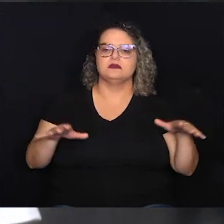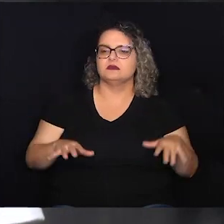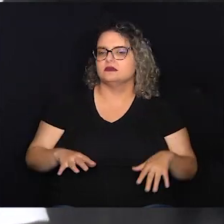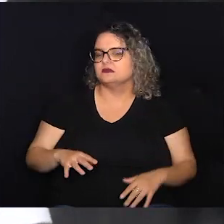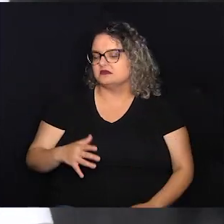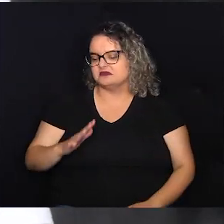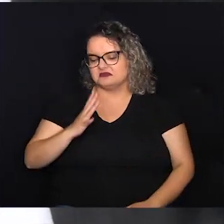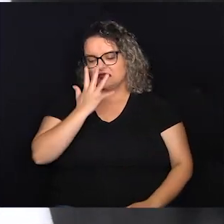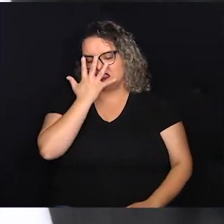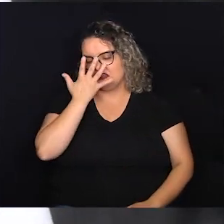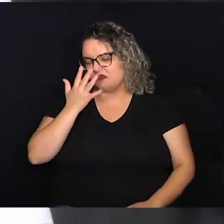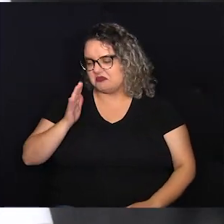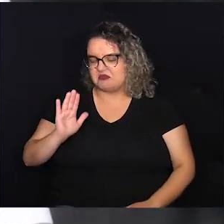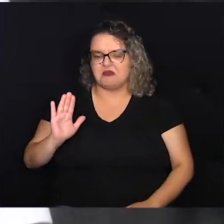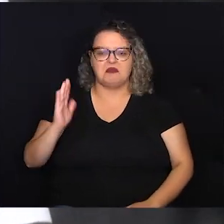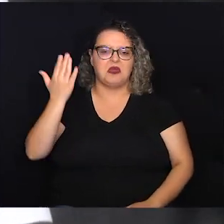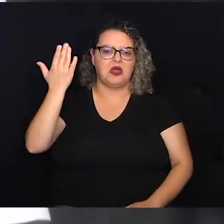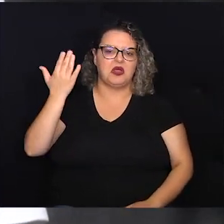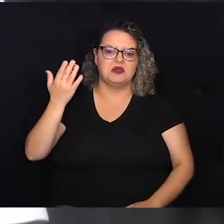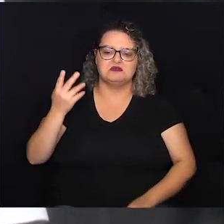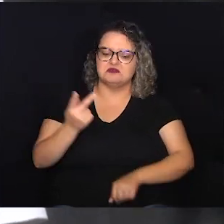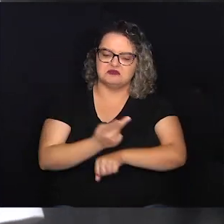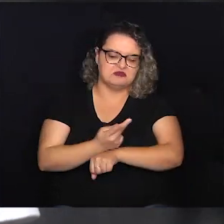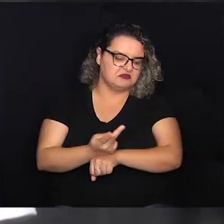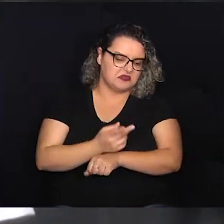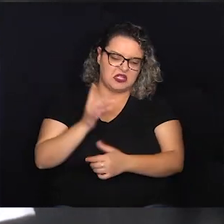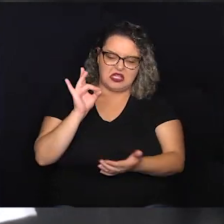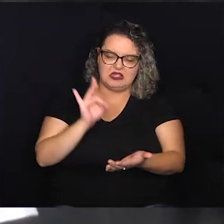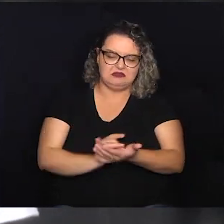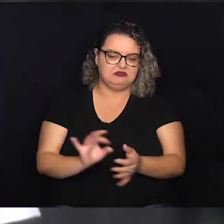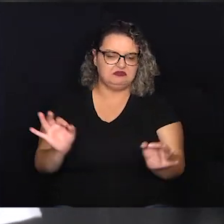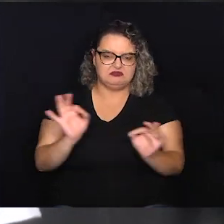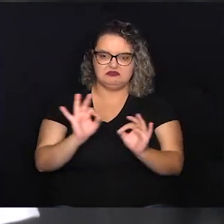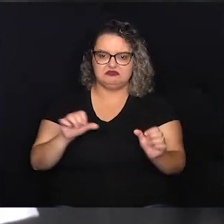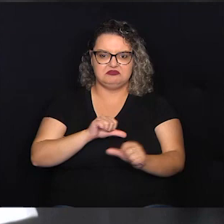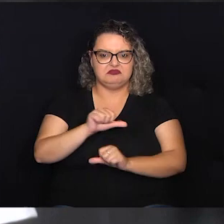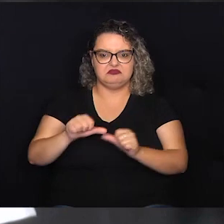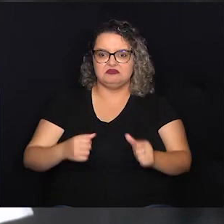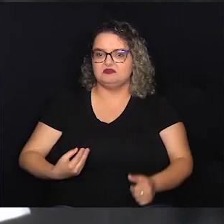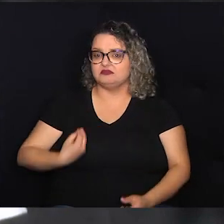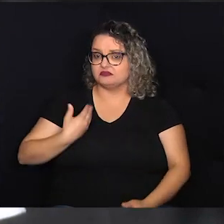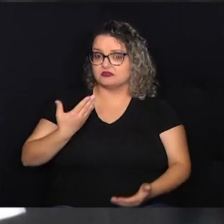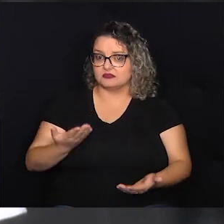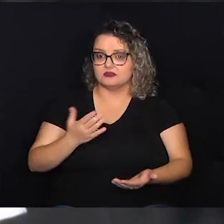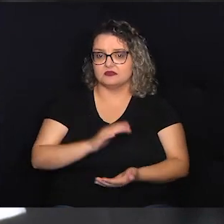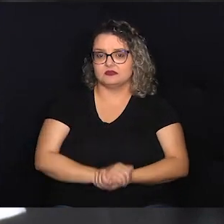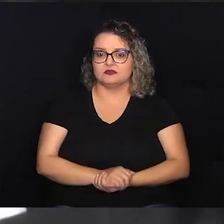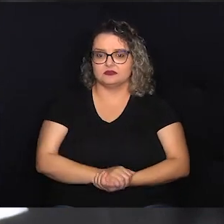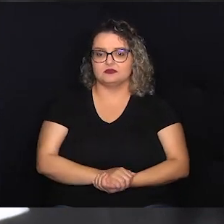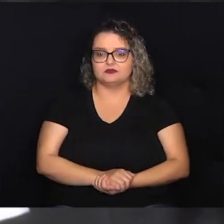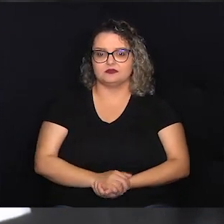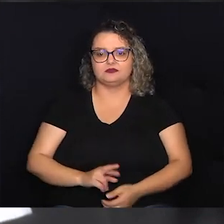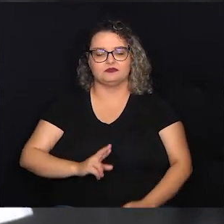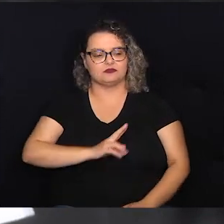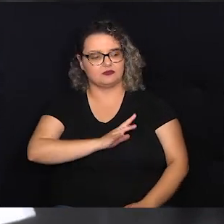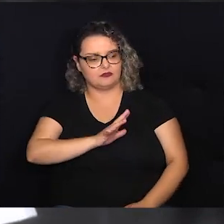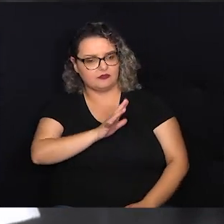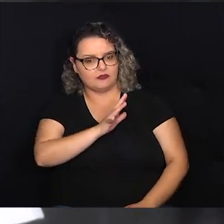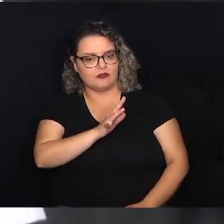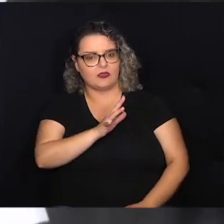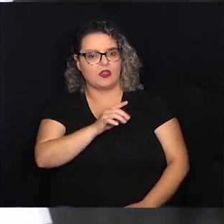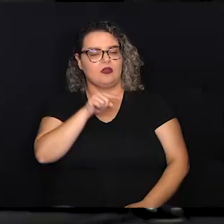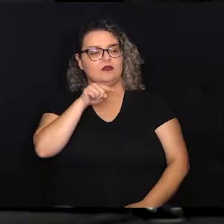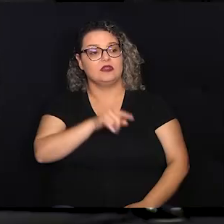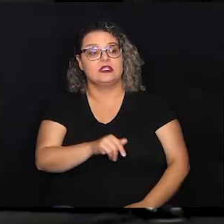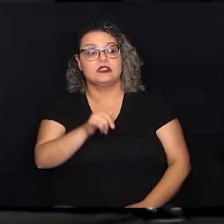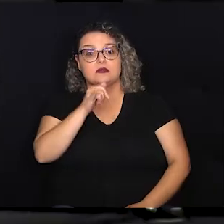ar totalmente hipócrita, que não busca a realidade e tentar mudar essa vida. Rubens, mas